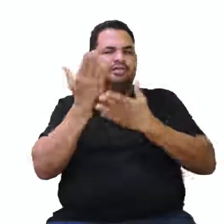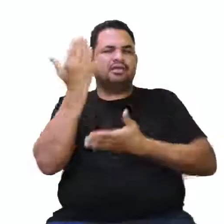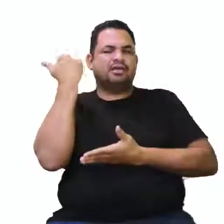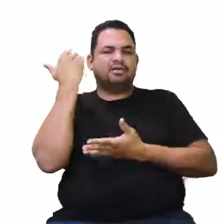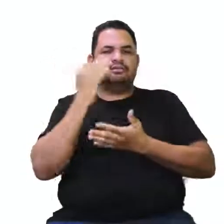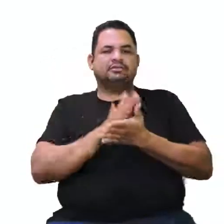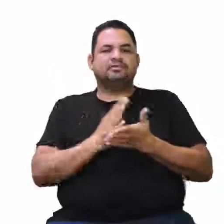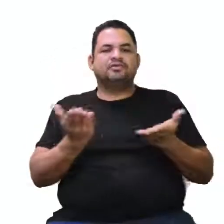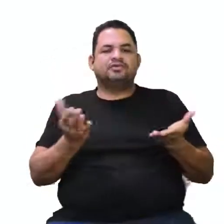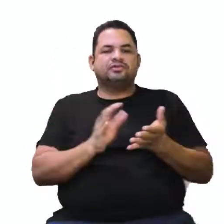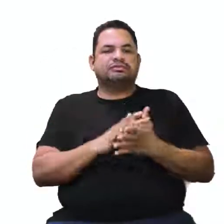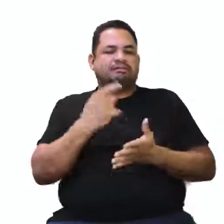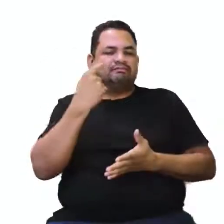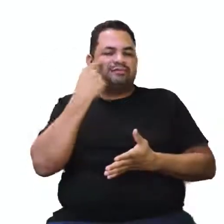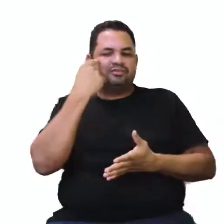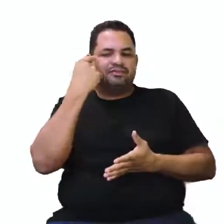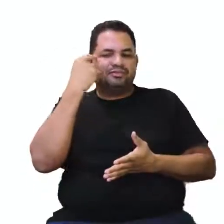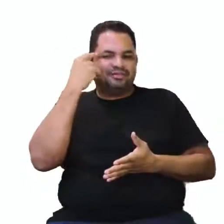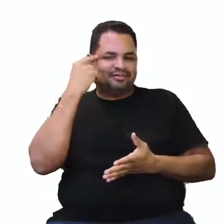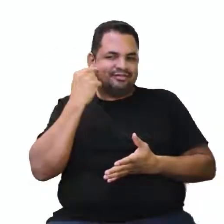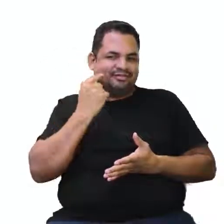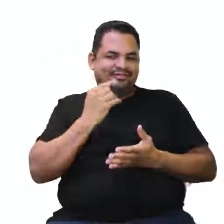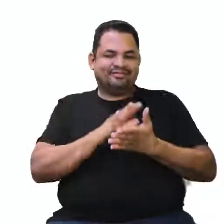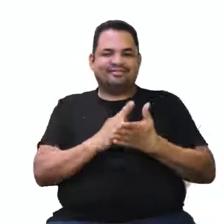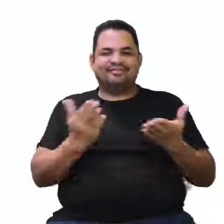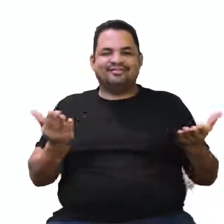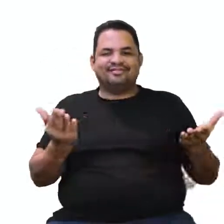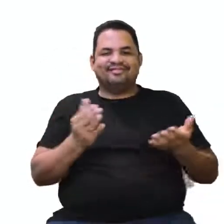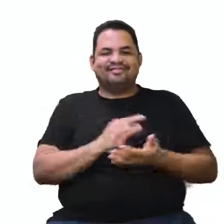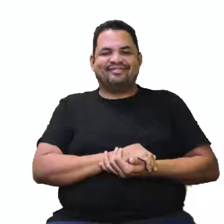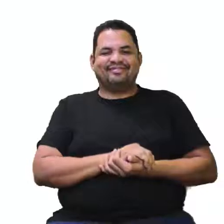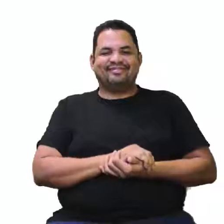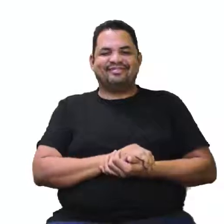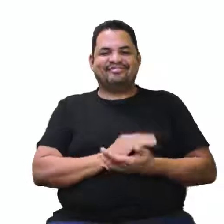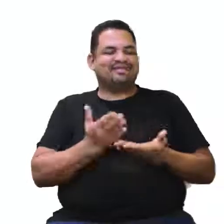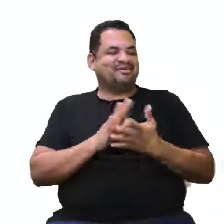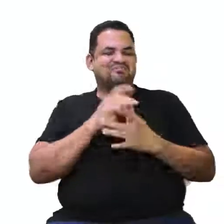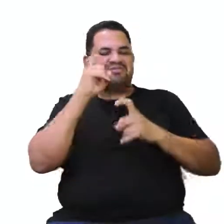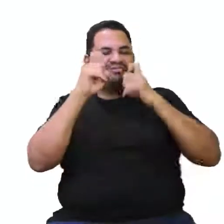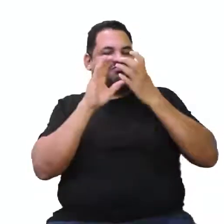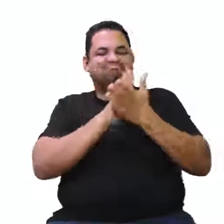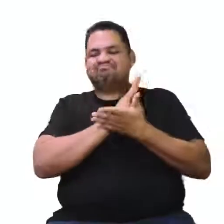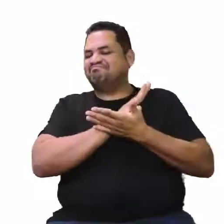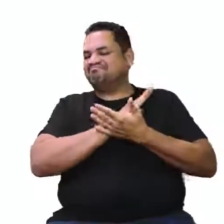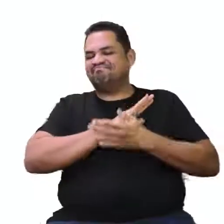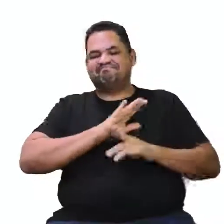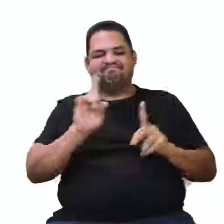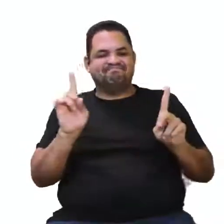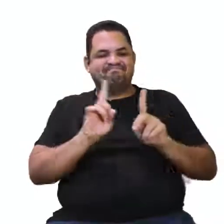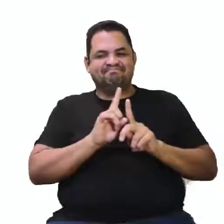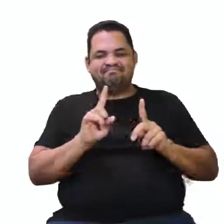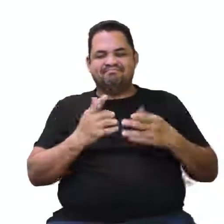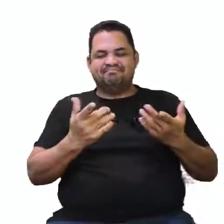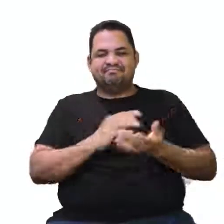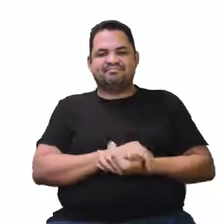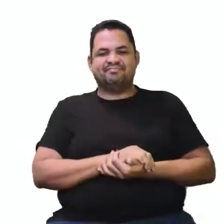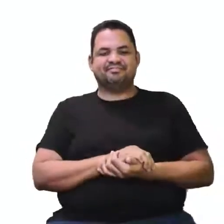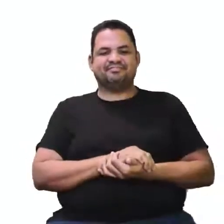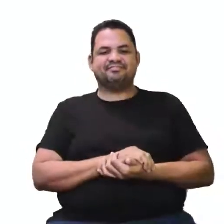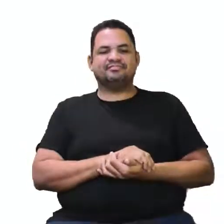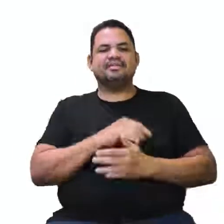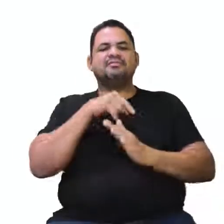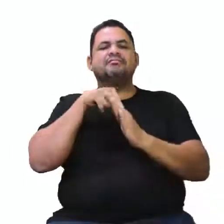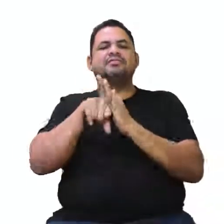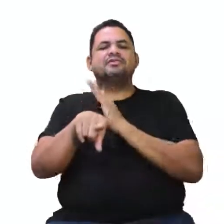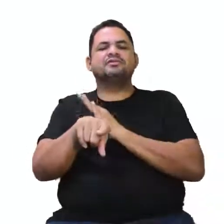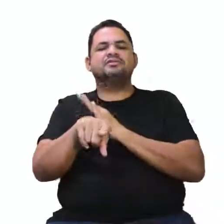eu tô cheia de manchinha no rosto, mas eu taco pó, eu fico sem e não me preocupo com isso mais. Tá certo. E aí tem uma pergunta